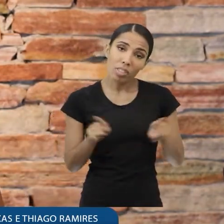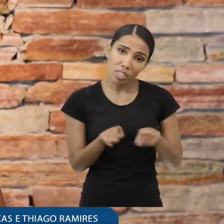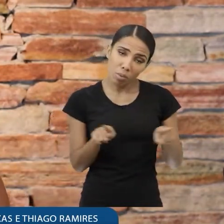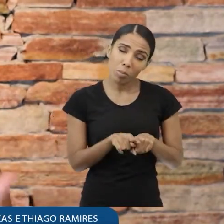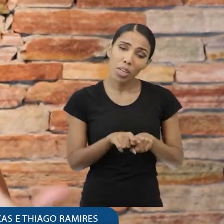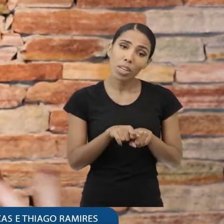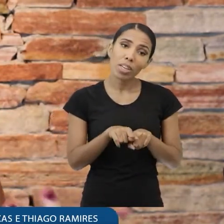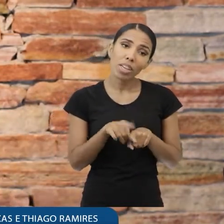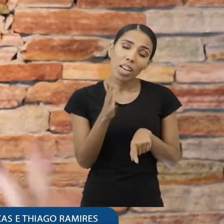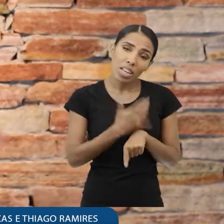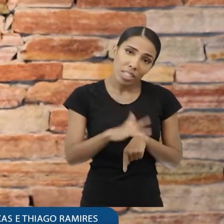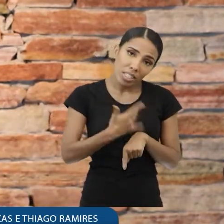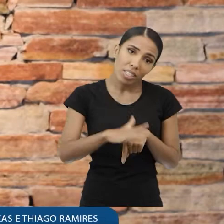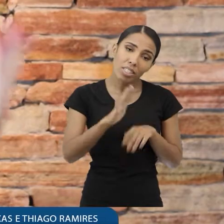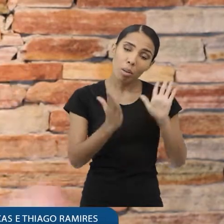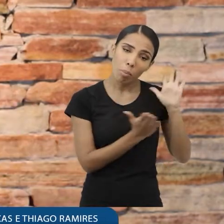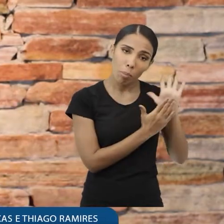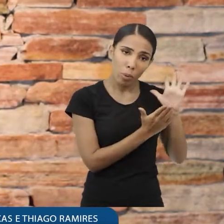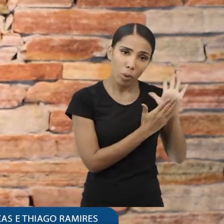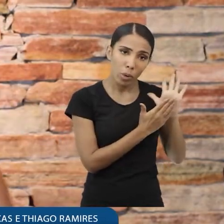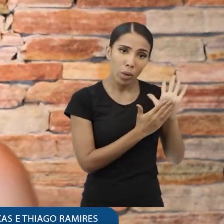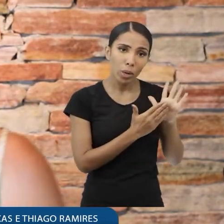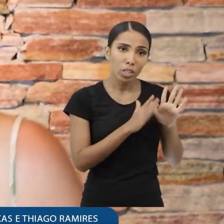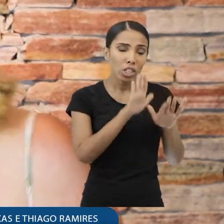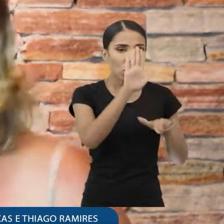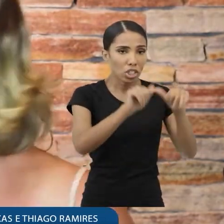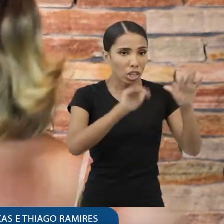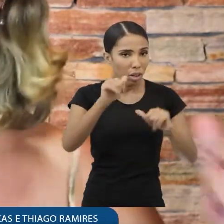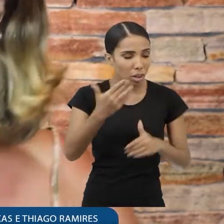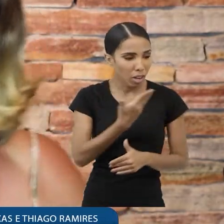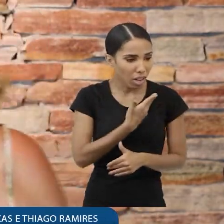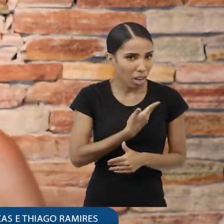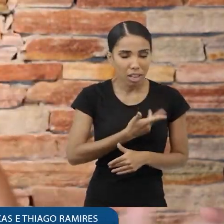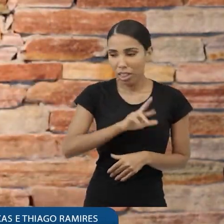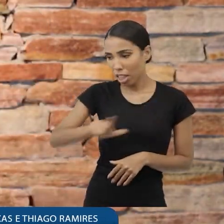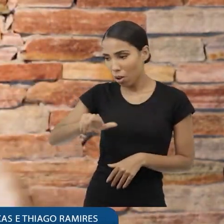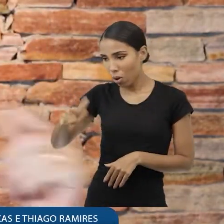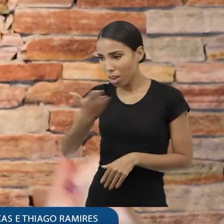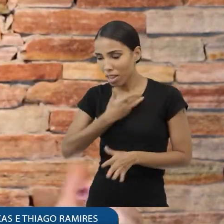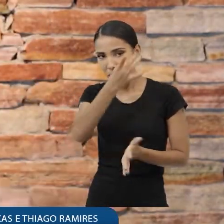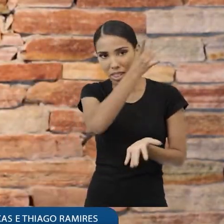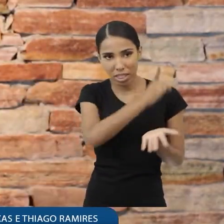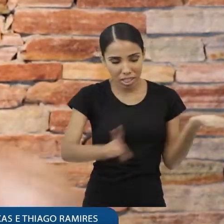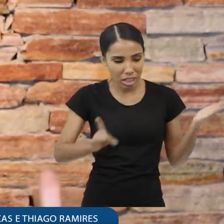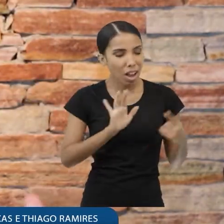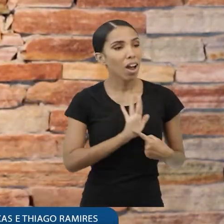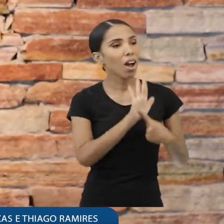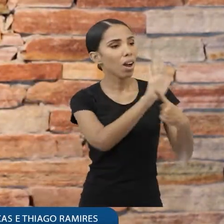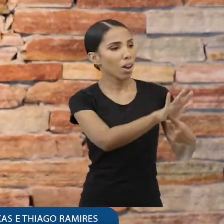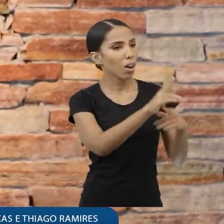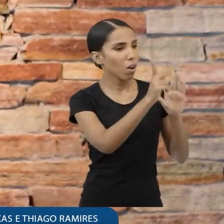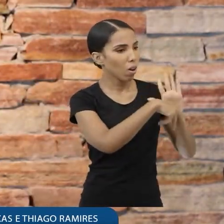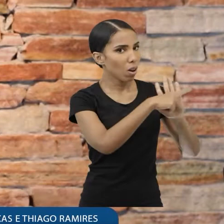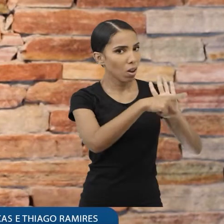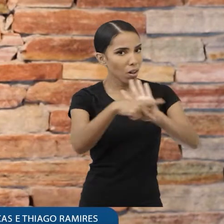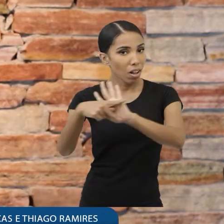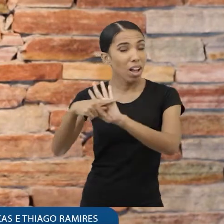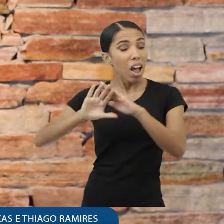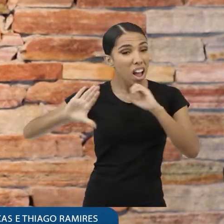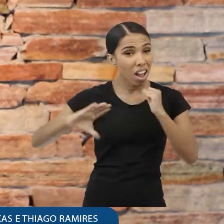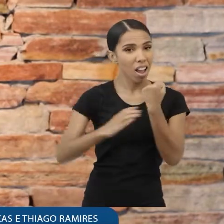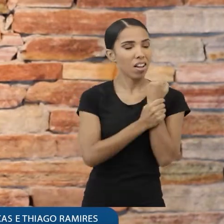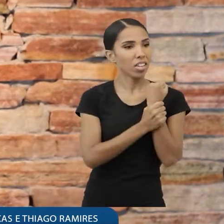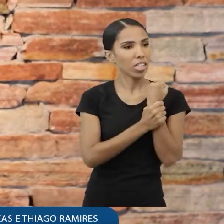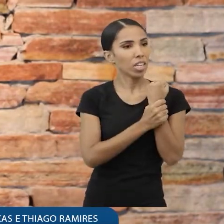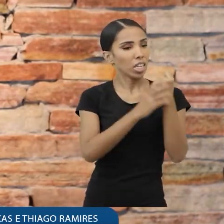bom exercício também a se fazer em relação à sua proposta. Pegue seus amigos, não amigos, inimigos e apresente seu projeto para